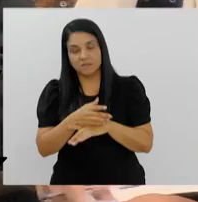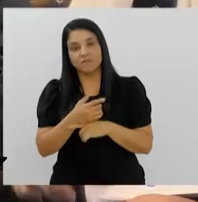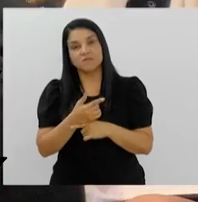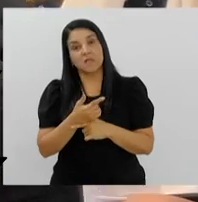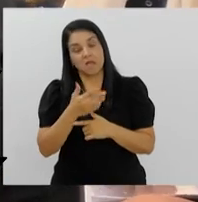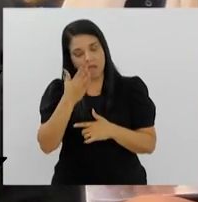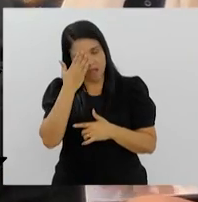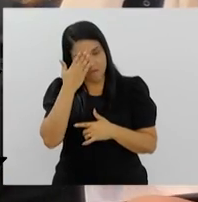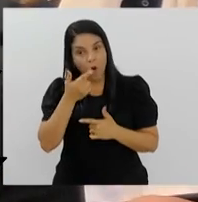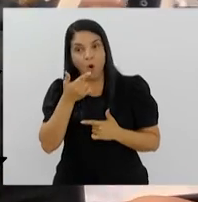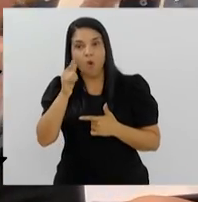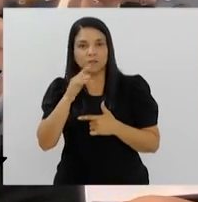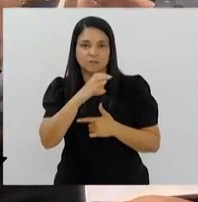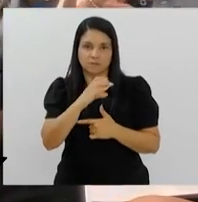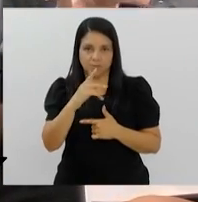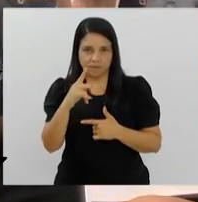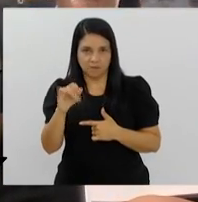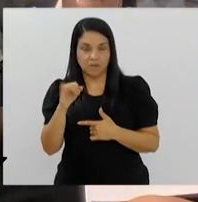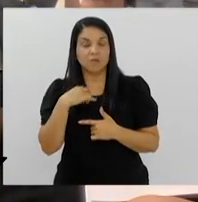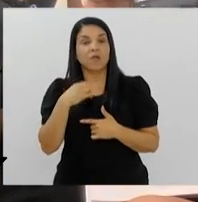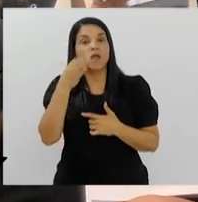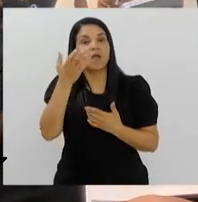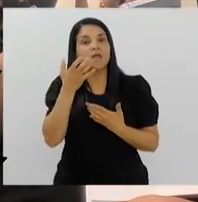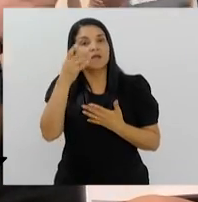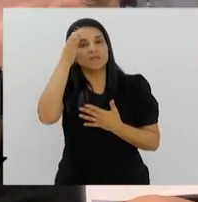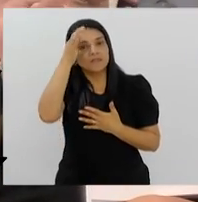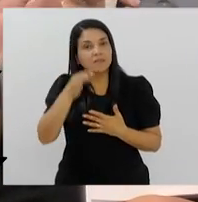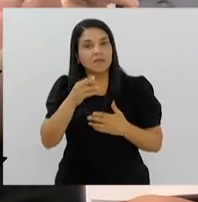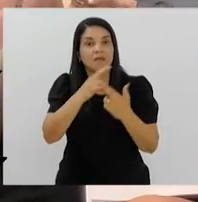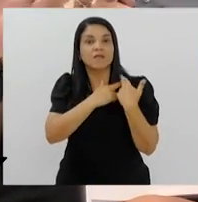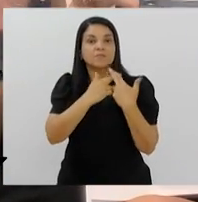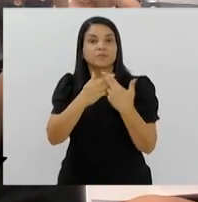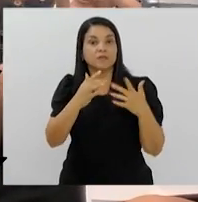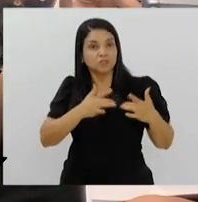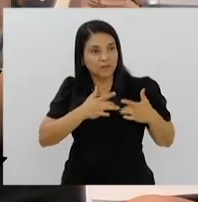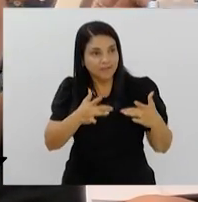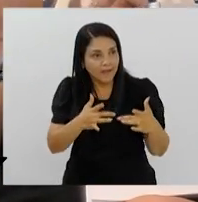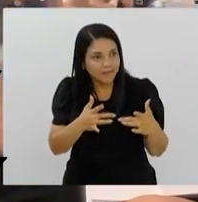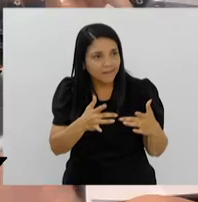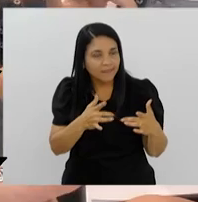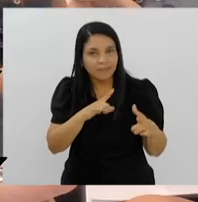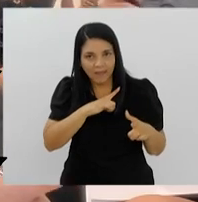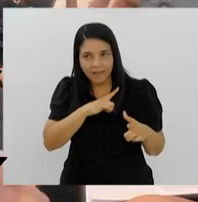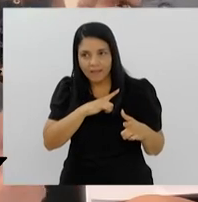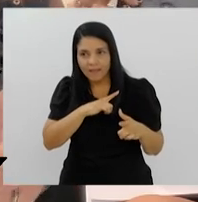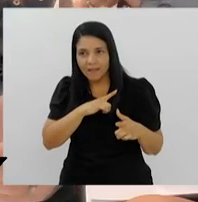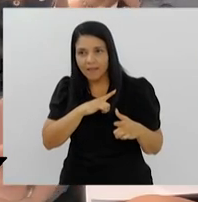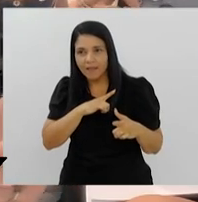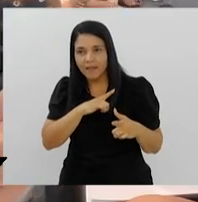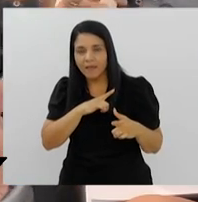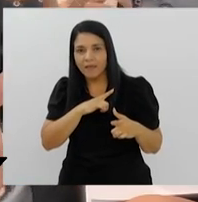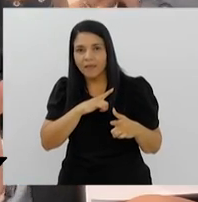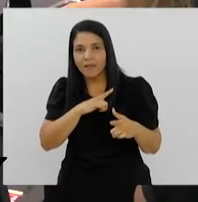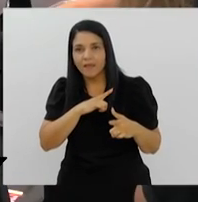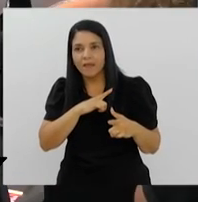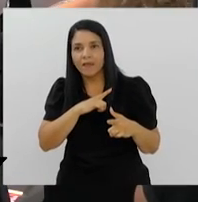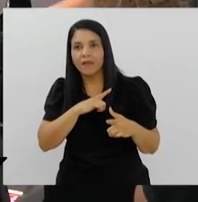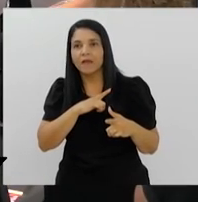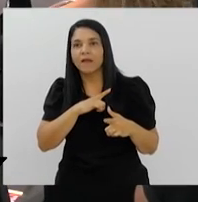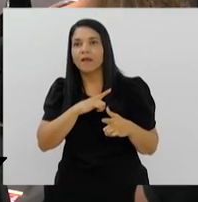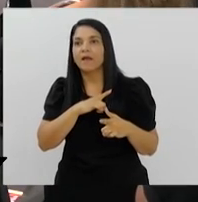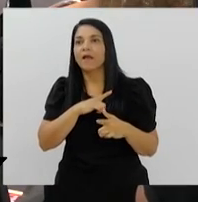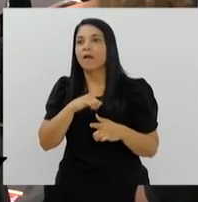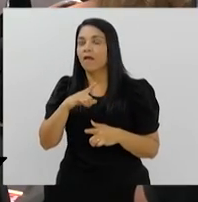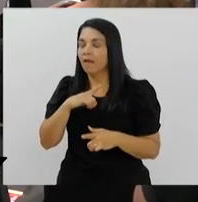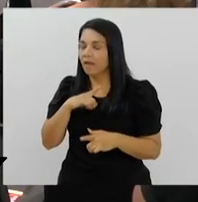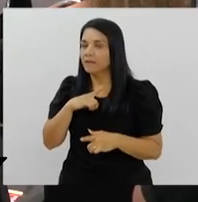CPI pelo menos entender também eu quero saber se tem responsabilidade solidária porque é uma outra questão que o ordenamento jurídico também é uma outra figura do direito uma